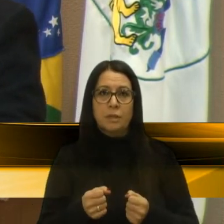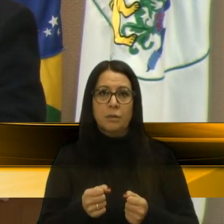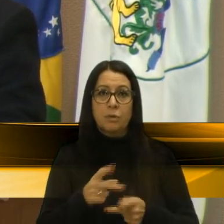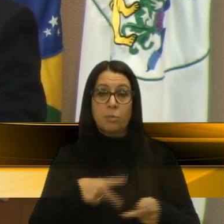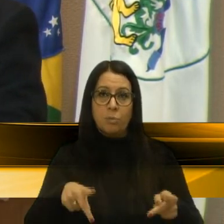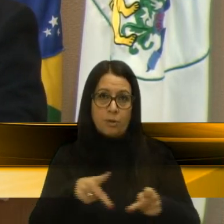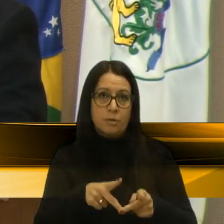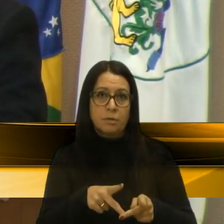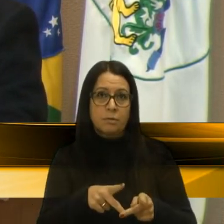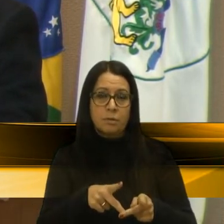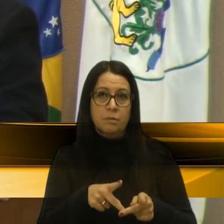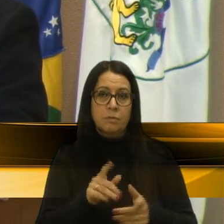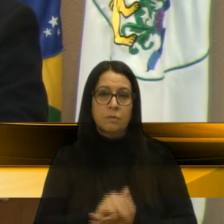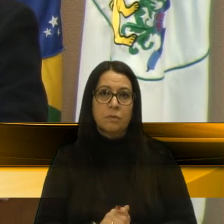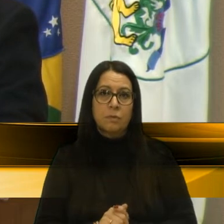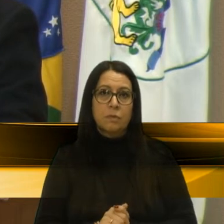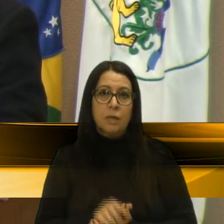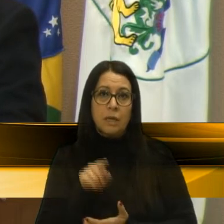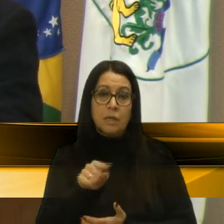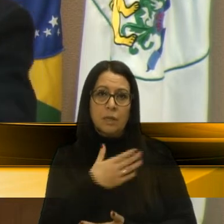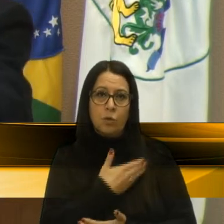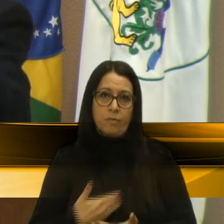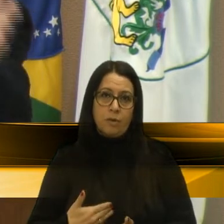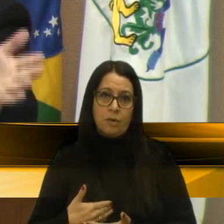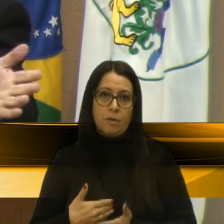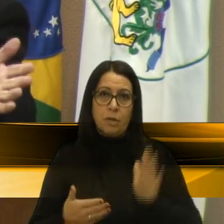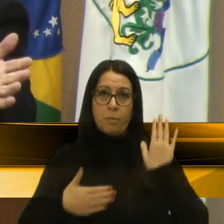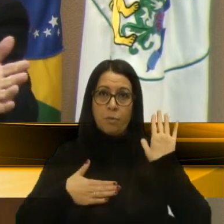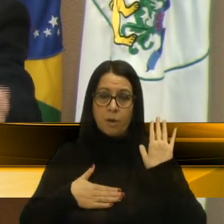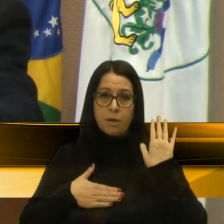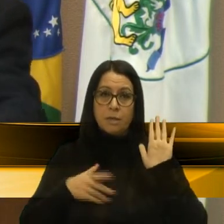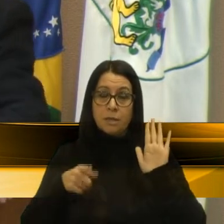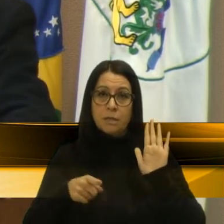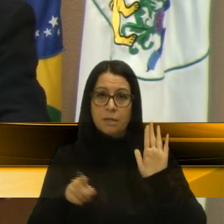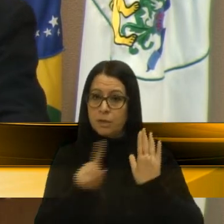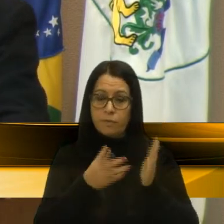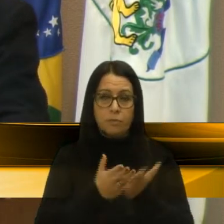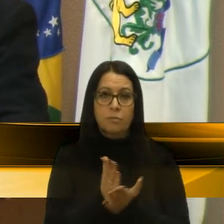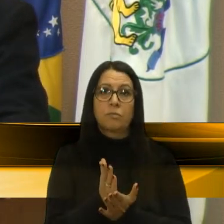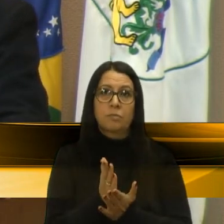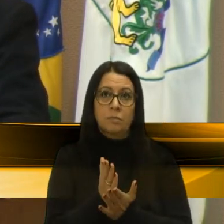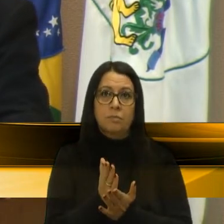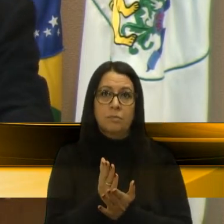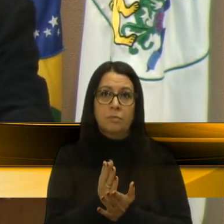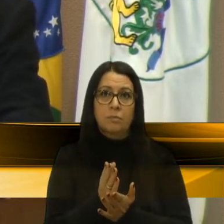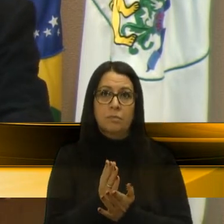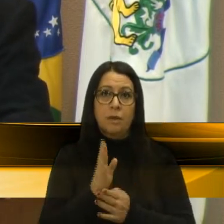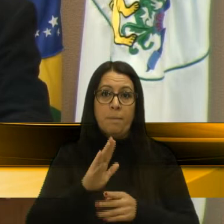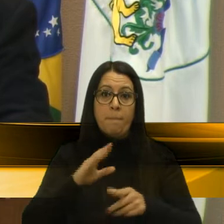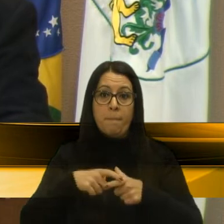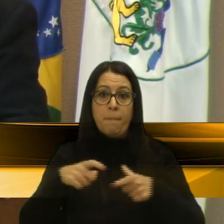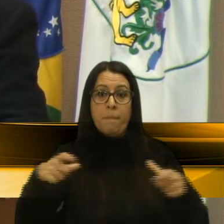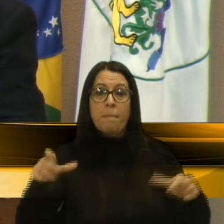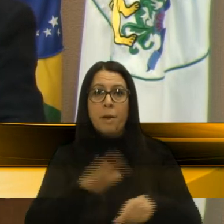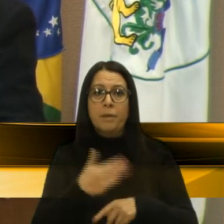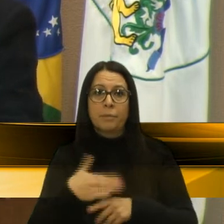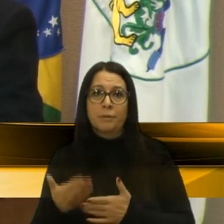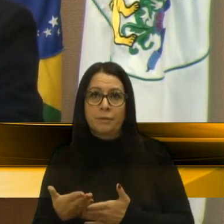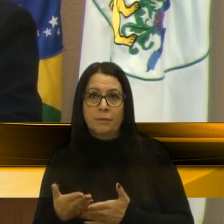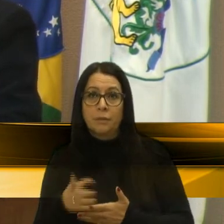estão abandonando o barco, tá? Então, nesse sentido, isso demonstra claramente que